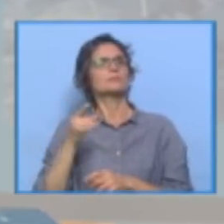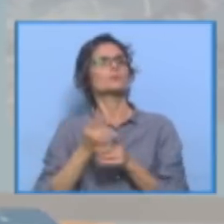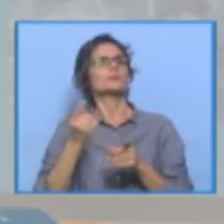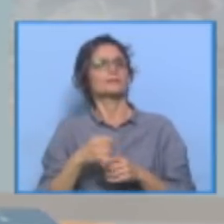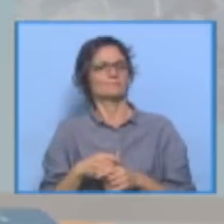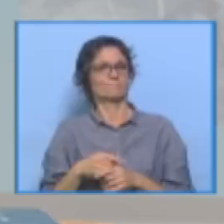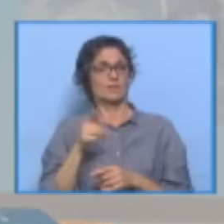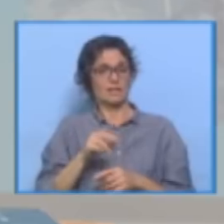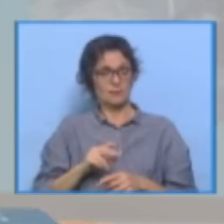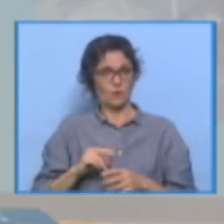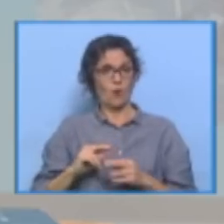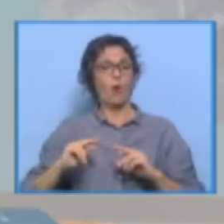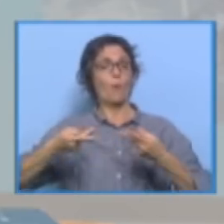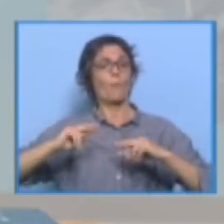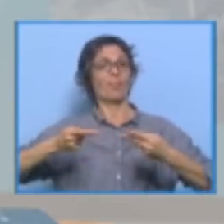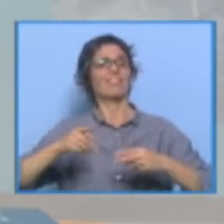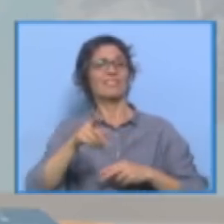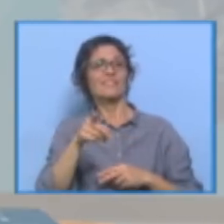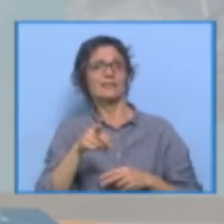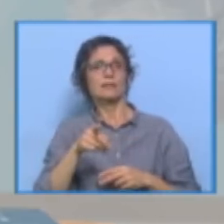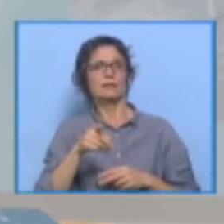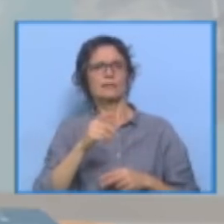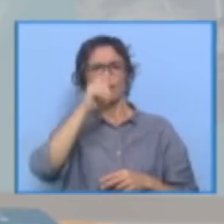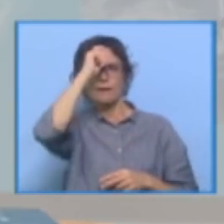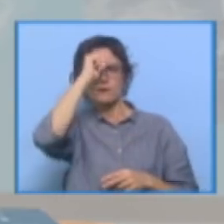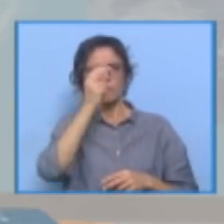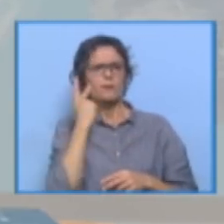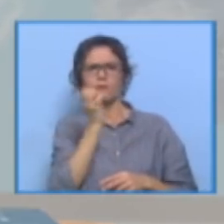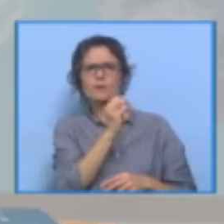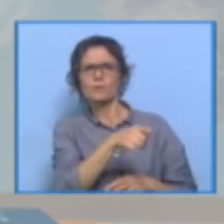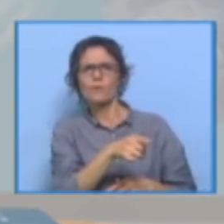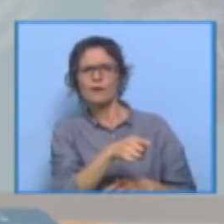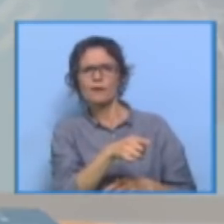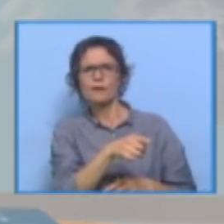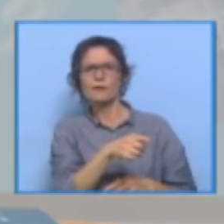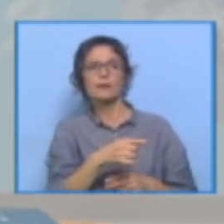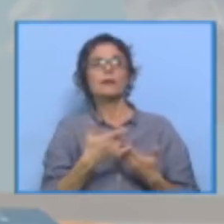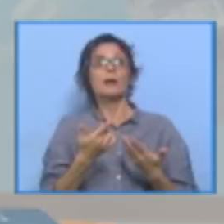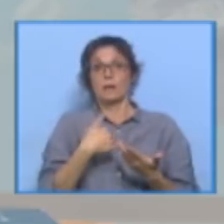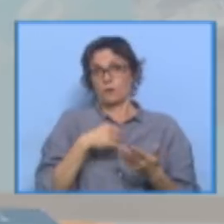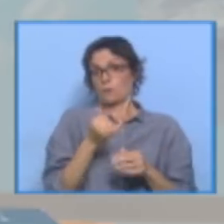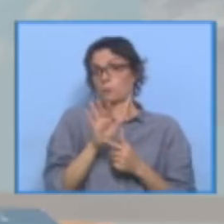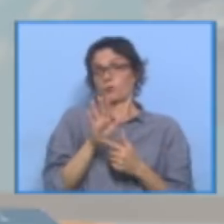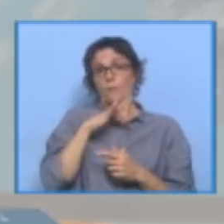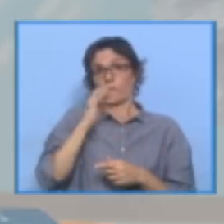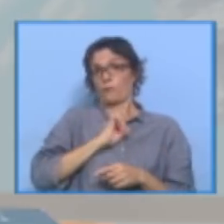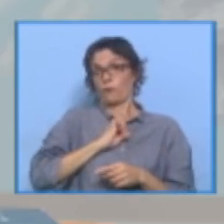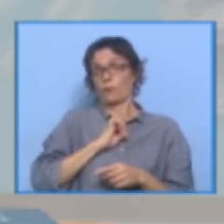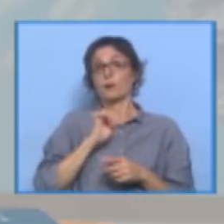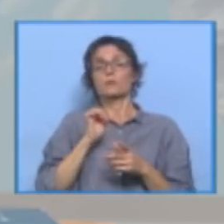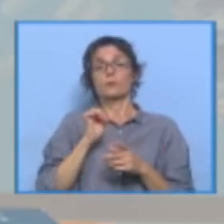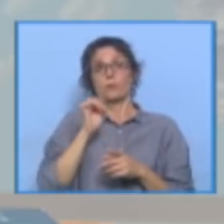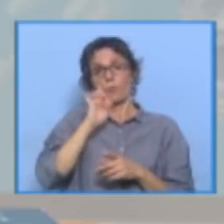alternativa. Não é, com certeza. Nós temos que respeitar aquela vida, temos que respeitar a diferença. Eu, por exemplo, na minha família tenho um caso da minha irmã que